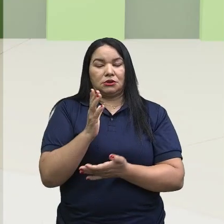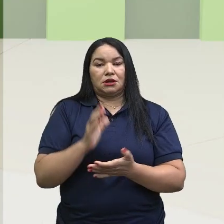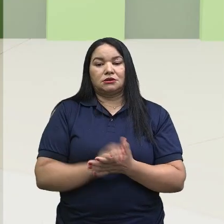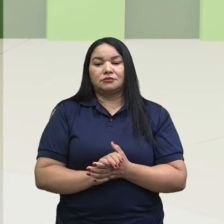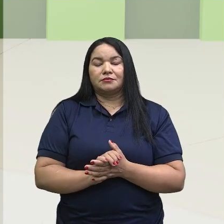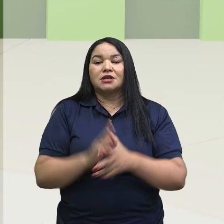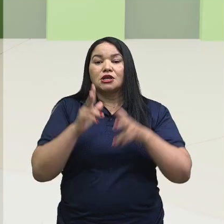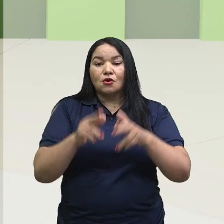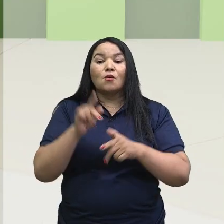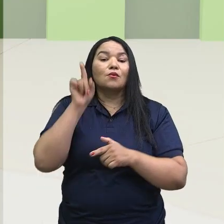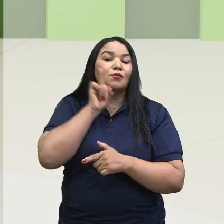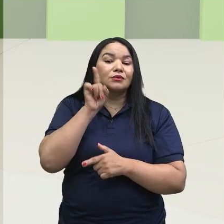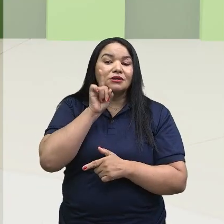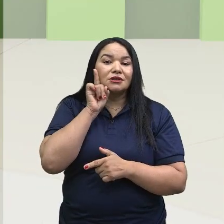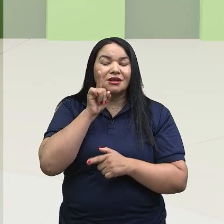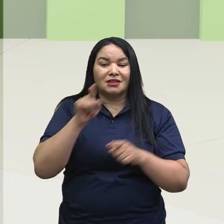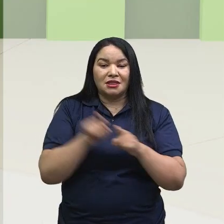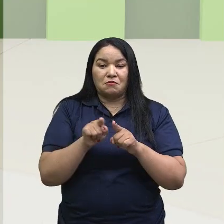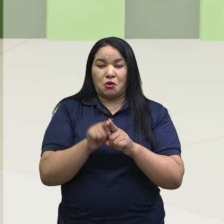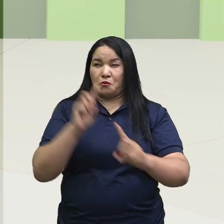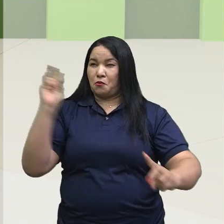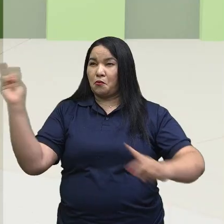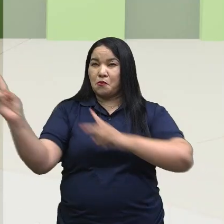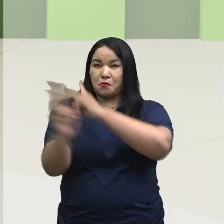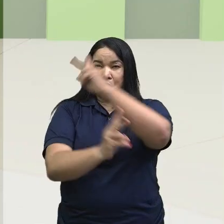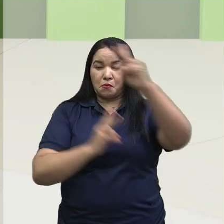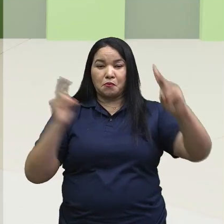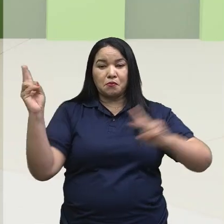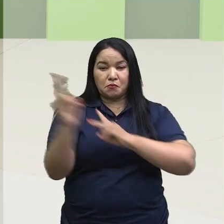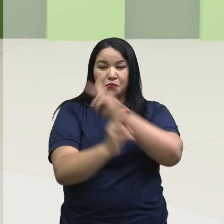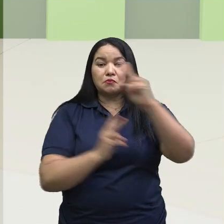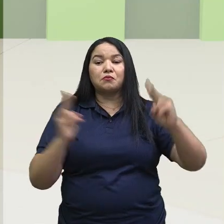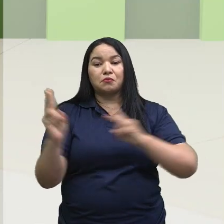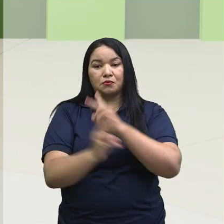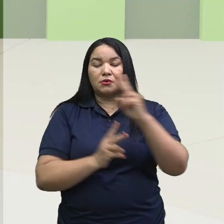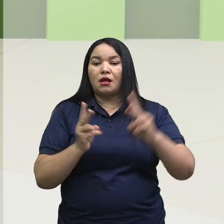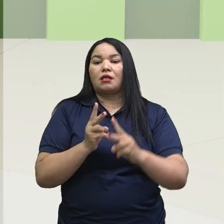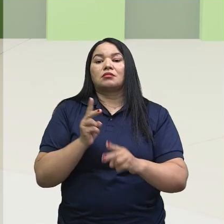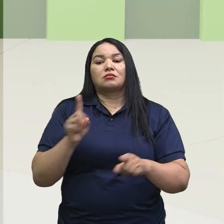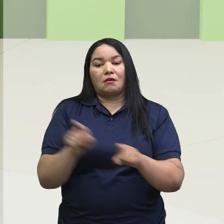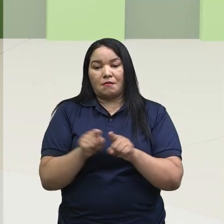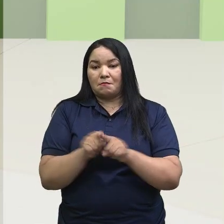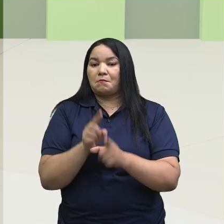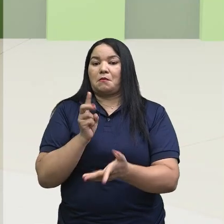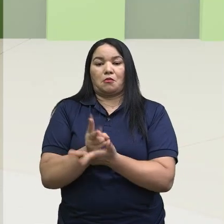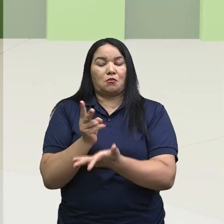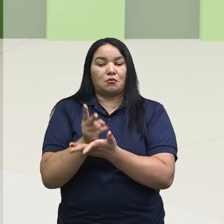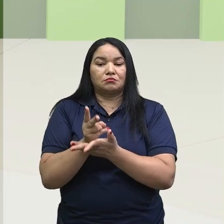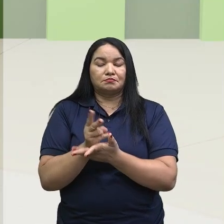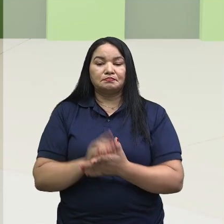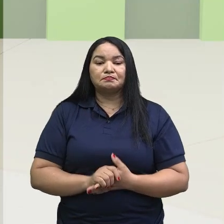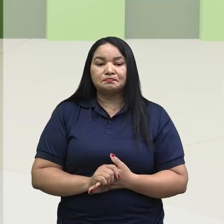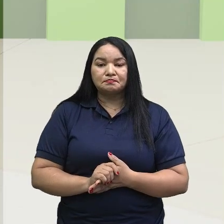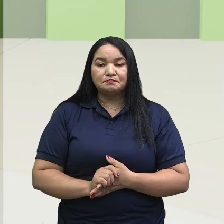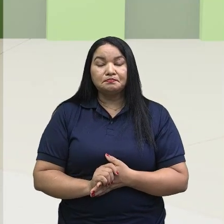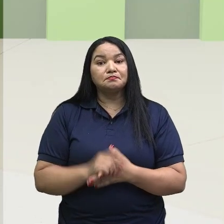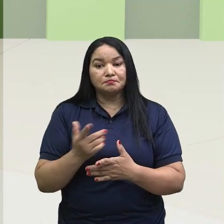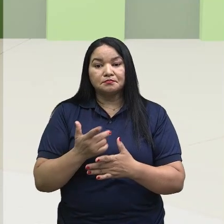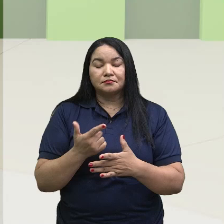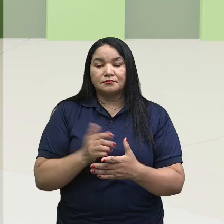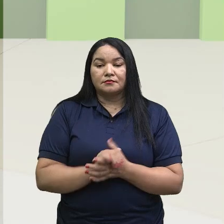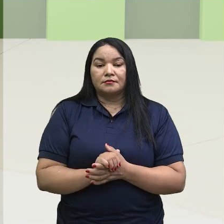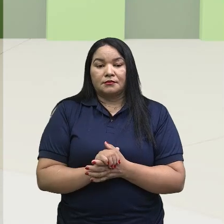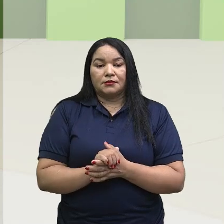que nos Estados Unidos, tornados, furacões são comuns. E aí esse desastre